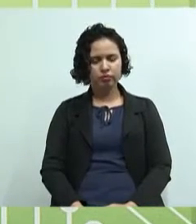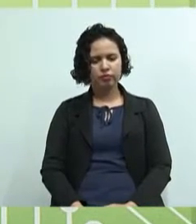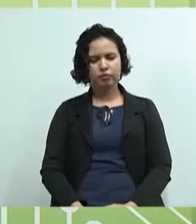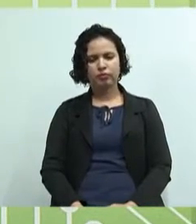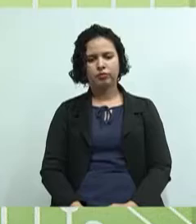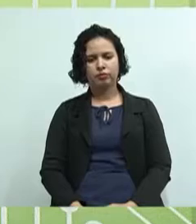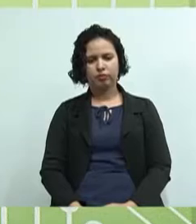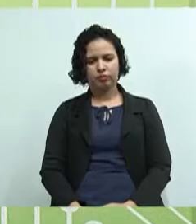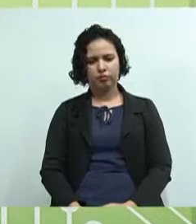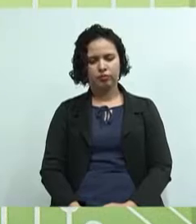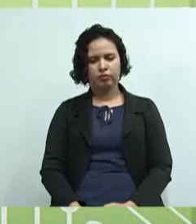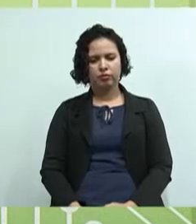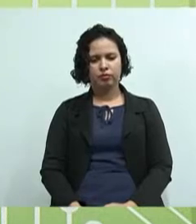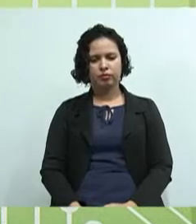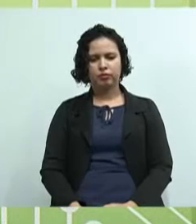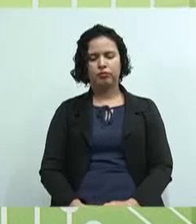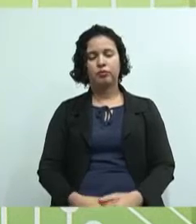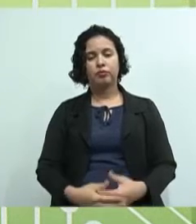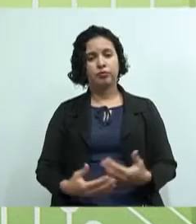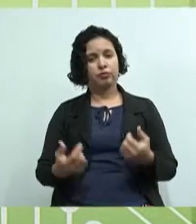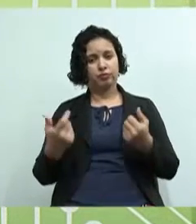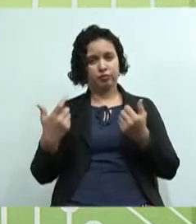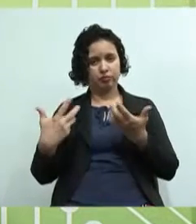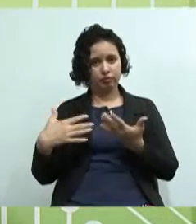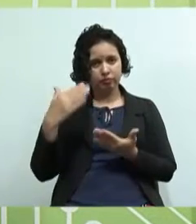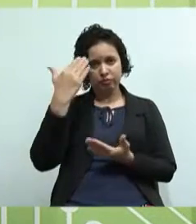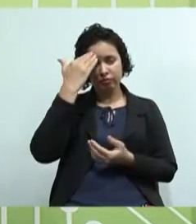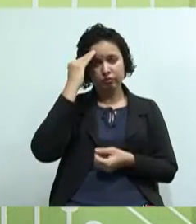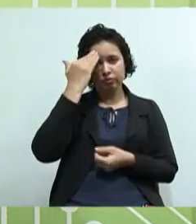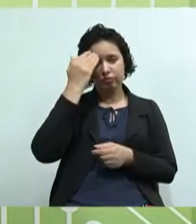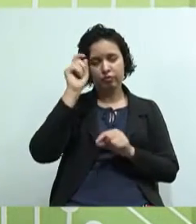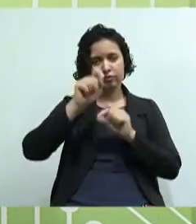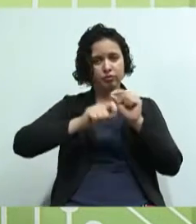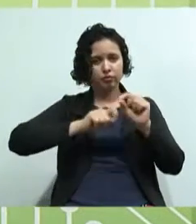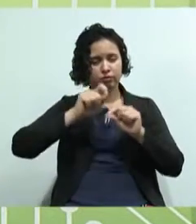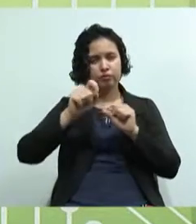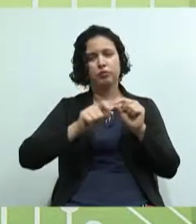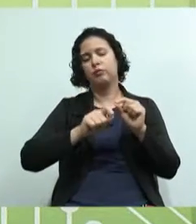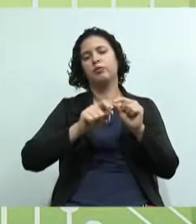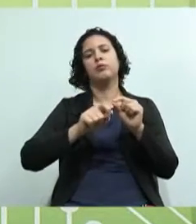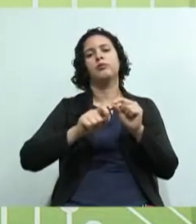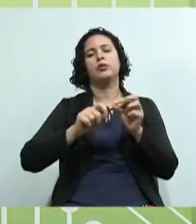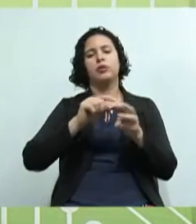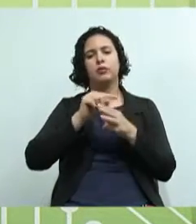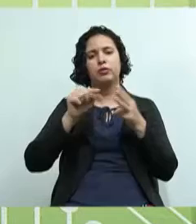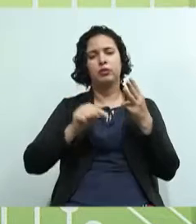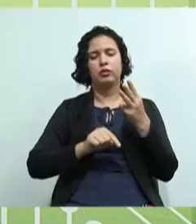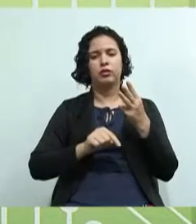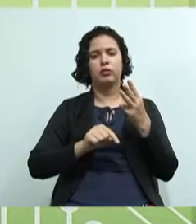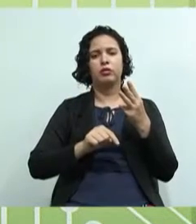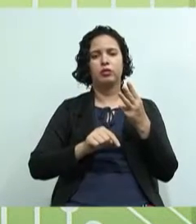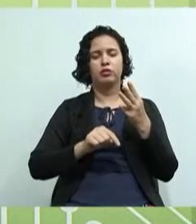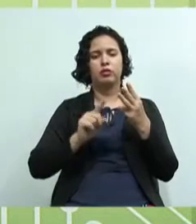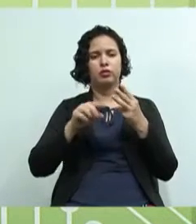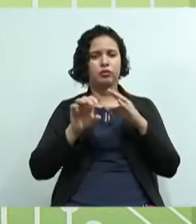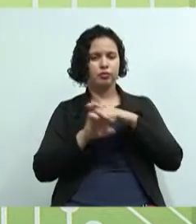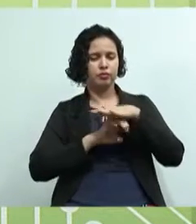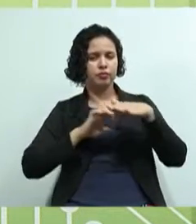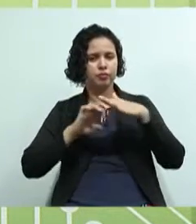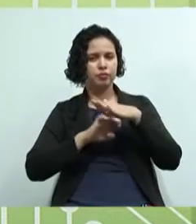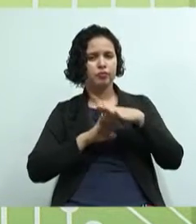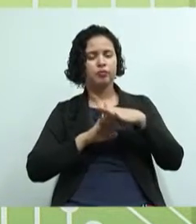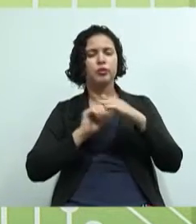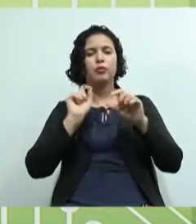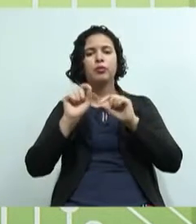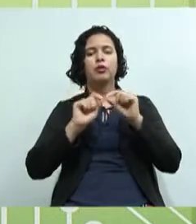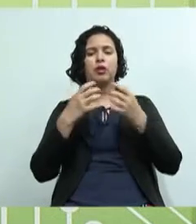organizacional. A missão, a visão e os valores estão relacionados a tudo aquilo que a empresa está, o que ela quer ser, qual é a missão de